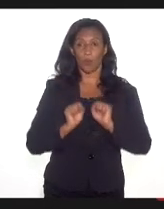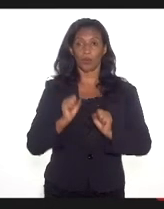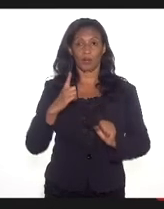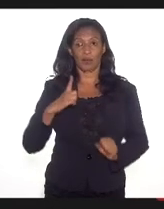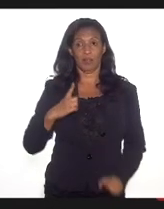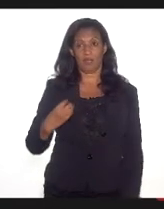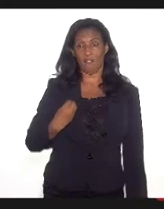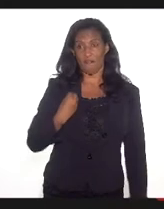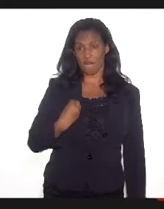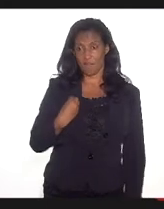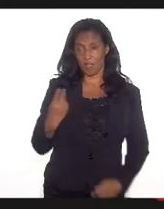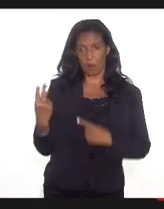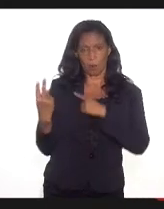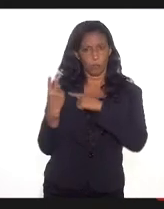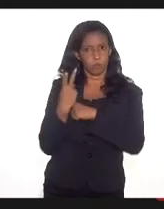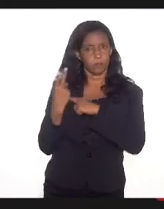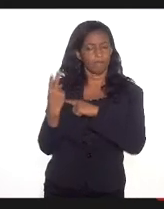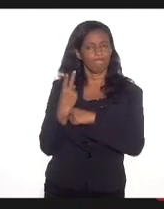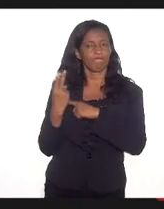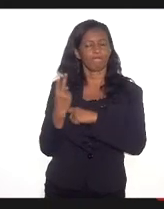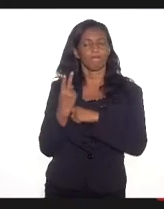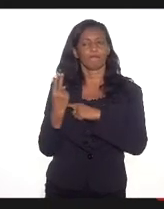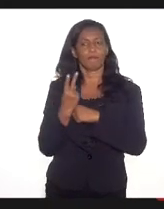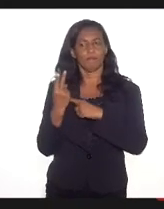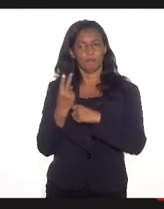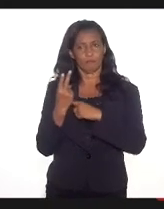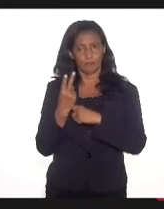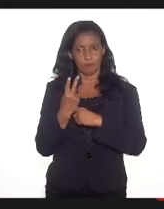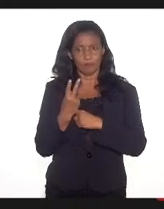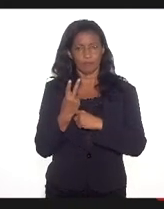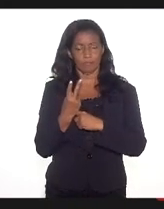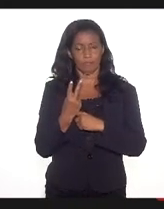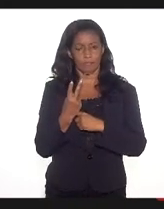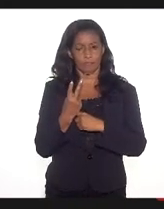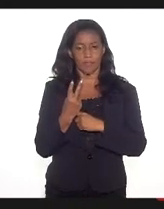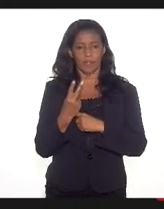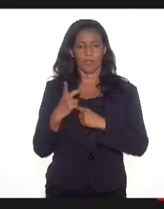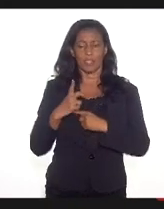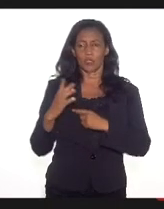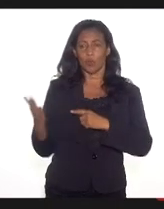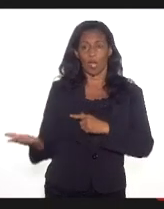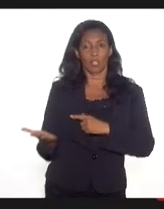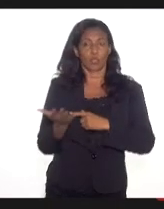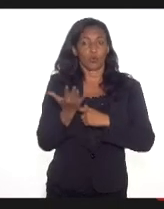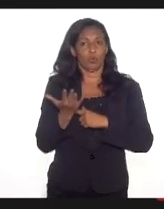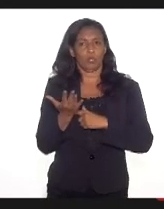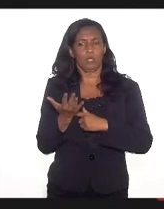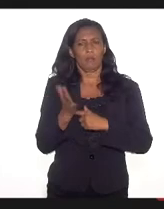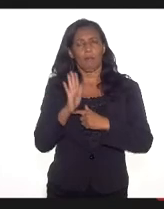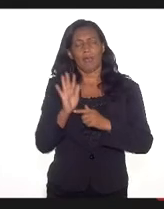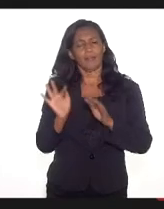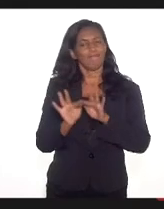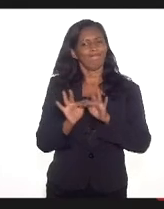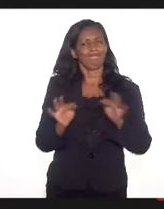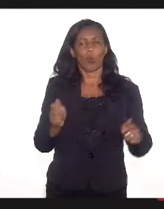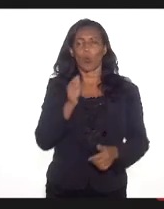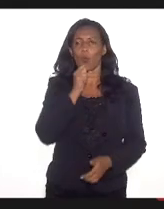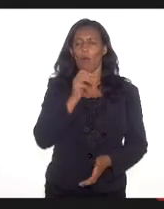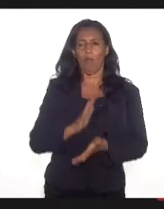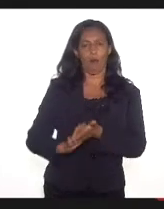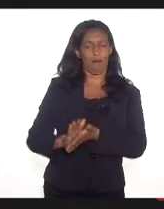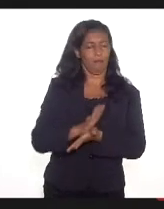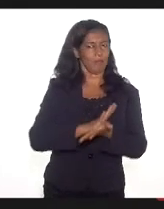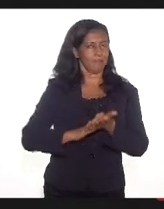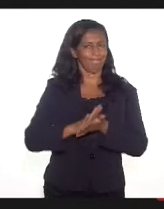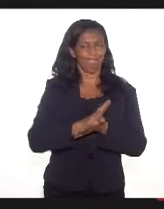suas vidas preservadas suas condições atendidas e que simplesmente não ocorre a iniquidade